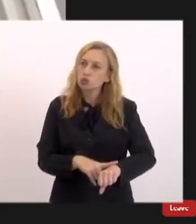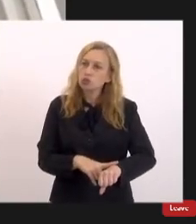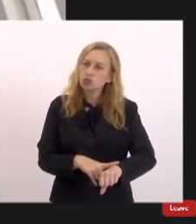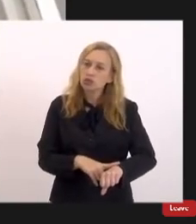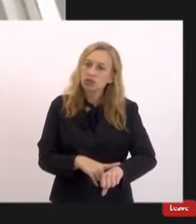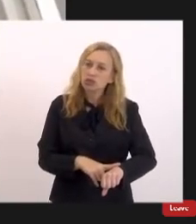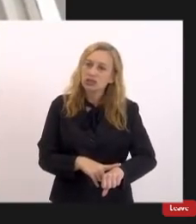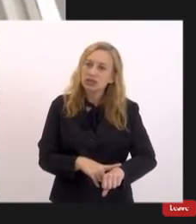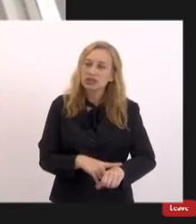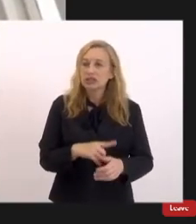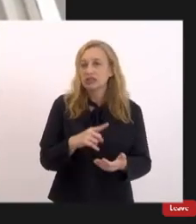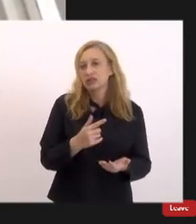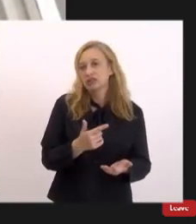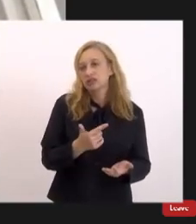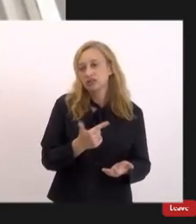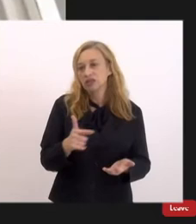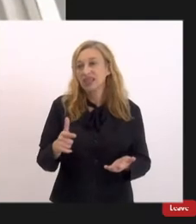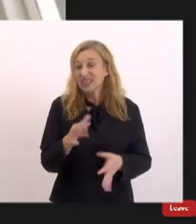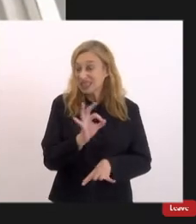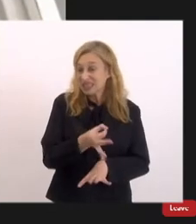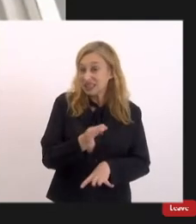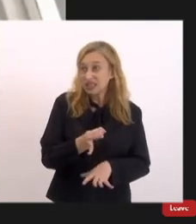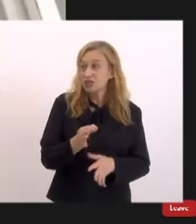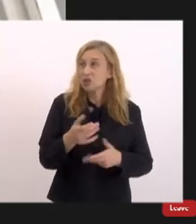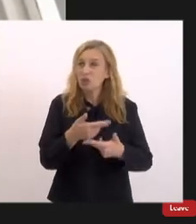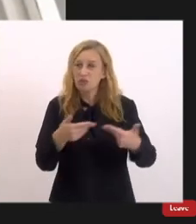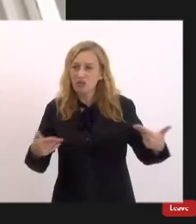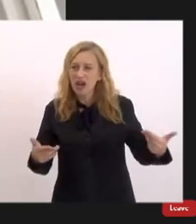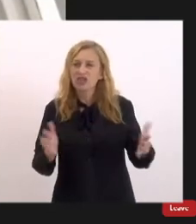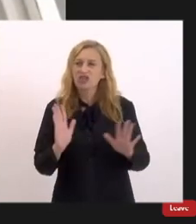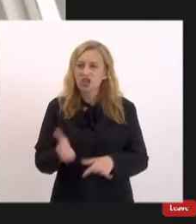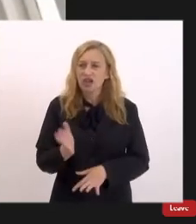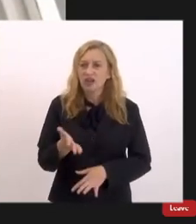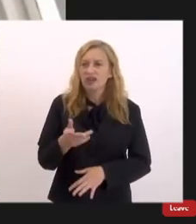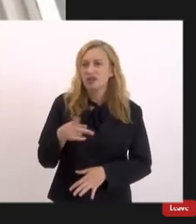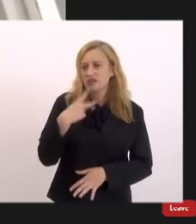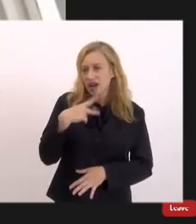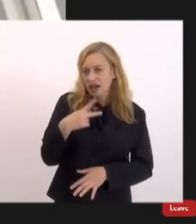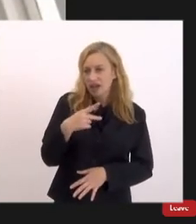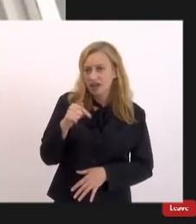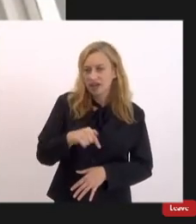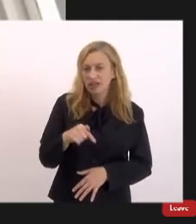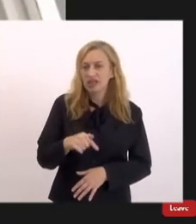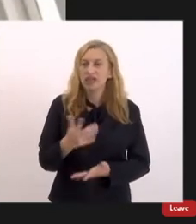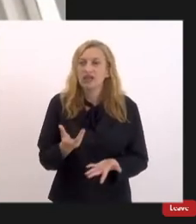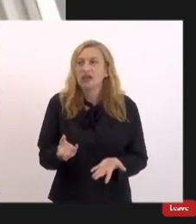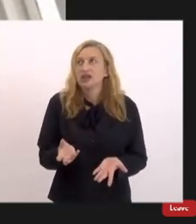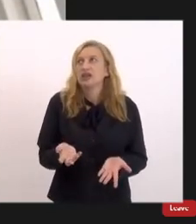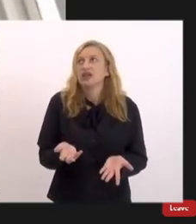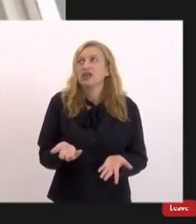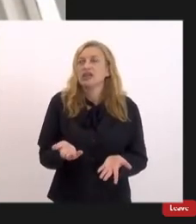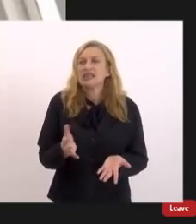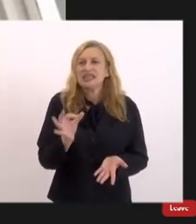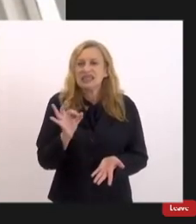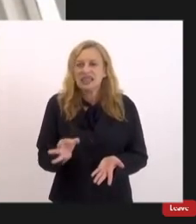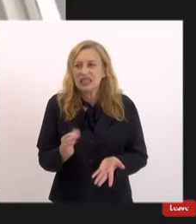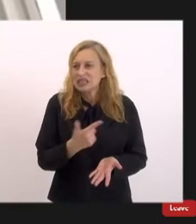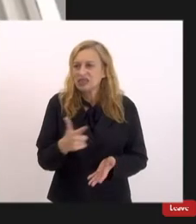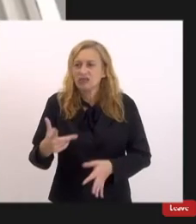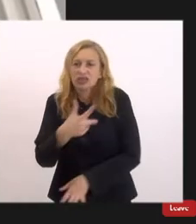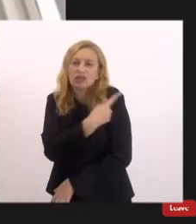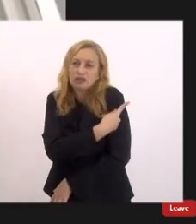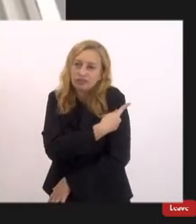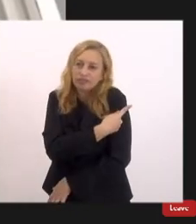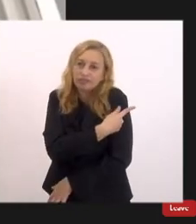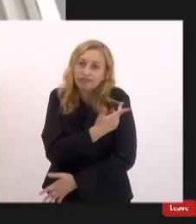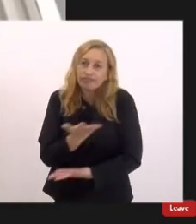algumas incertezas, né? Como todos, muitos já ressaltaram, incertezas sobre a vacina, né? Coisa